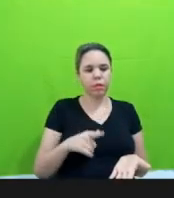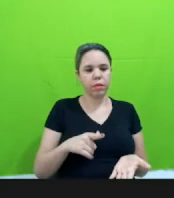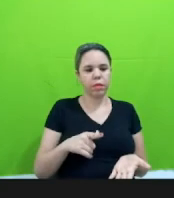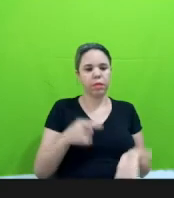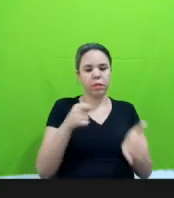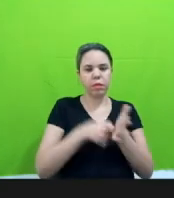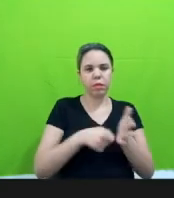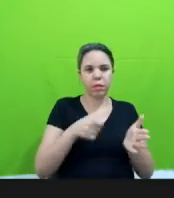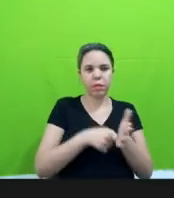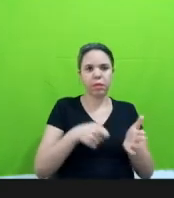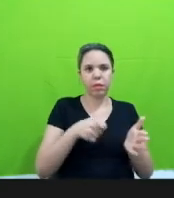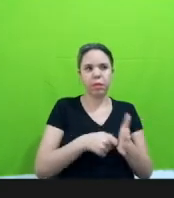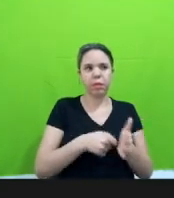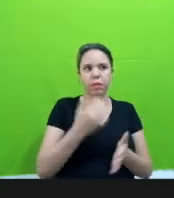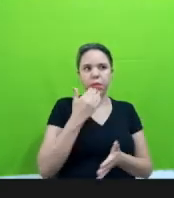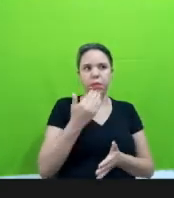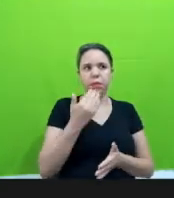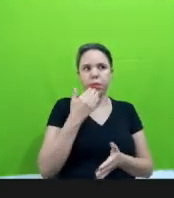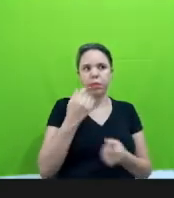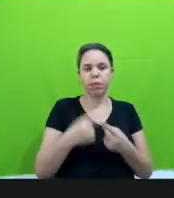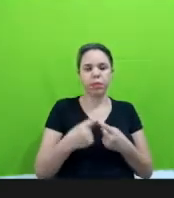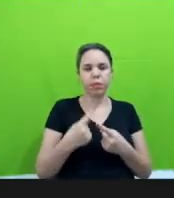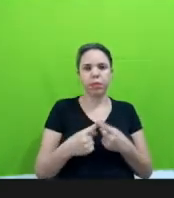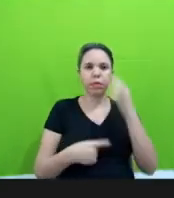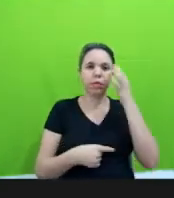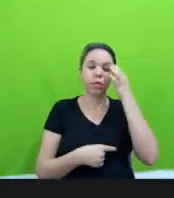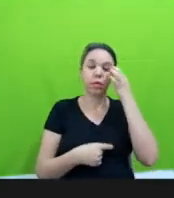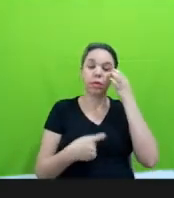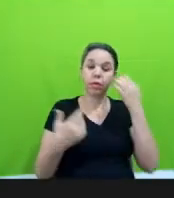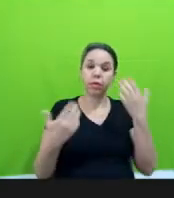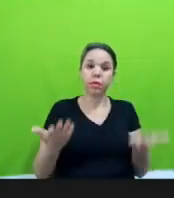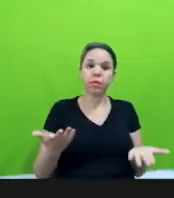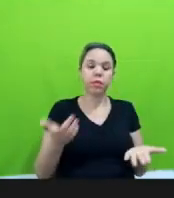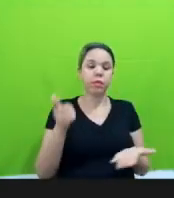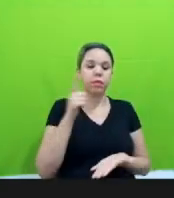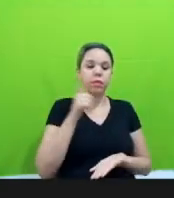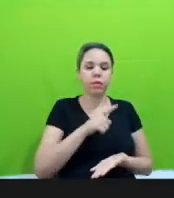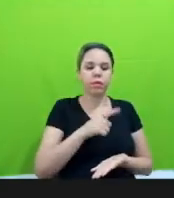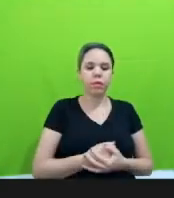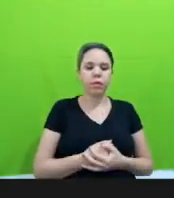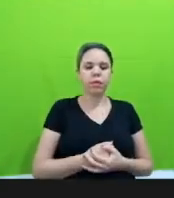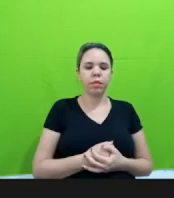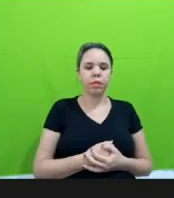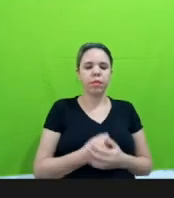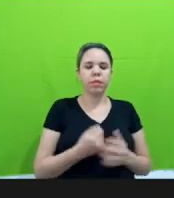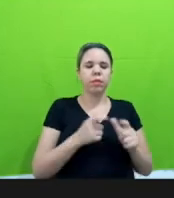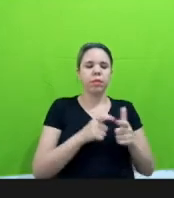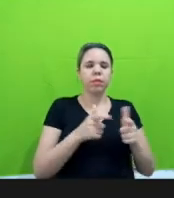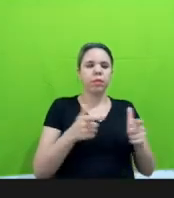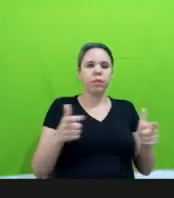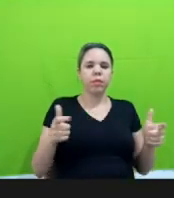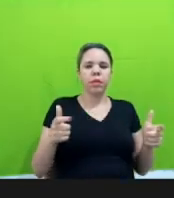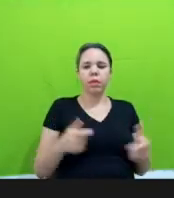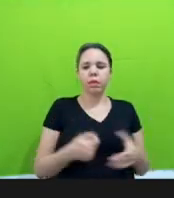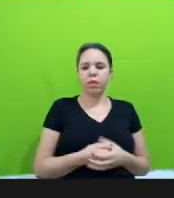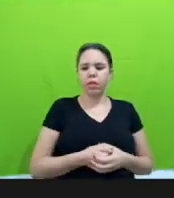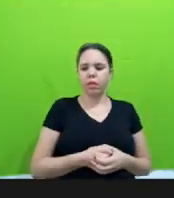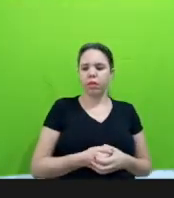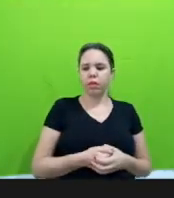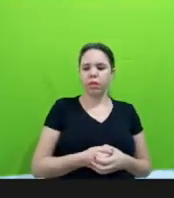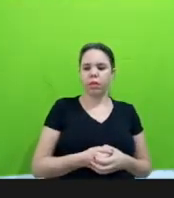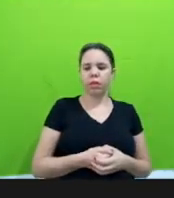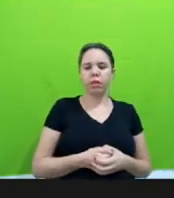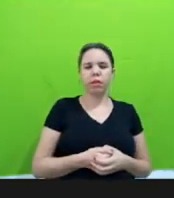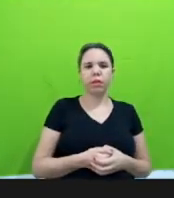insistir nesses pedidos, porque é um jeito da gente ampliar a transparência. A transparência aí tem